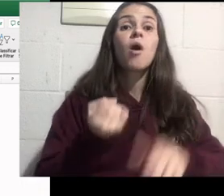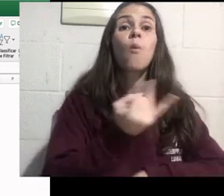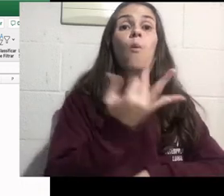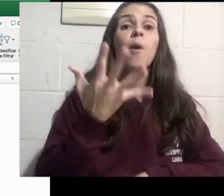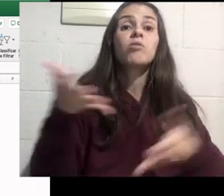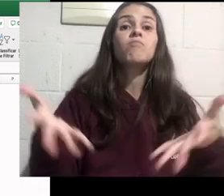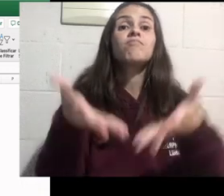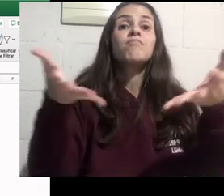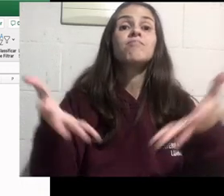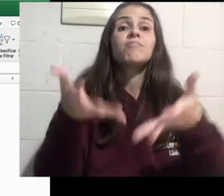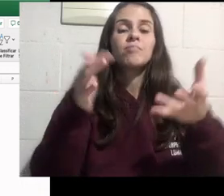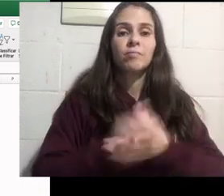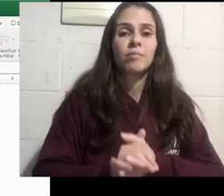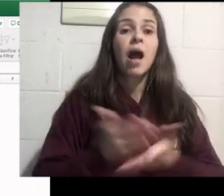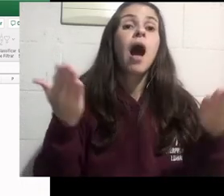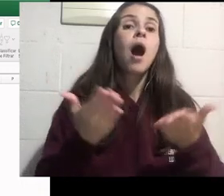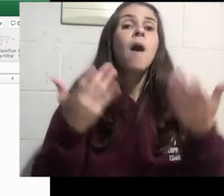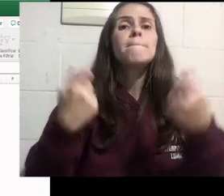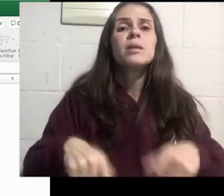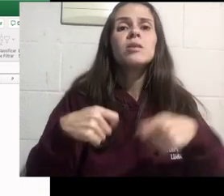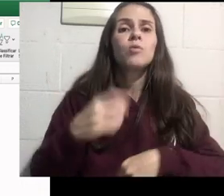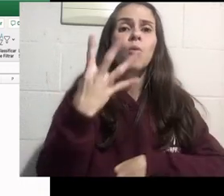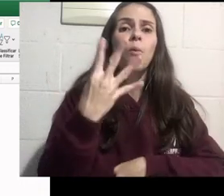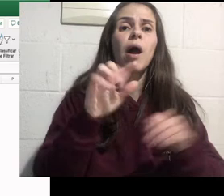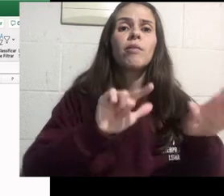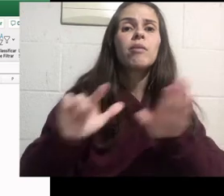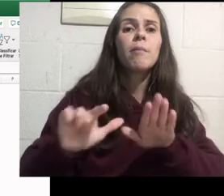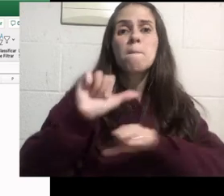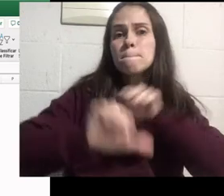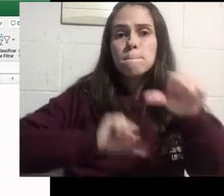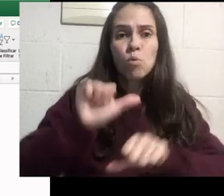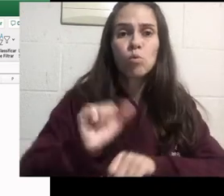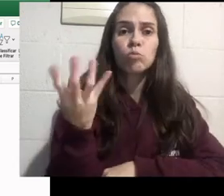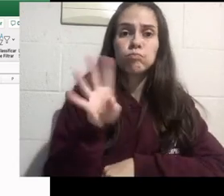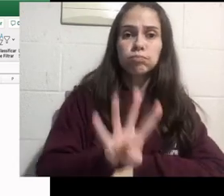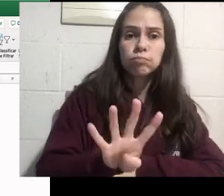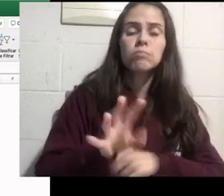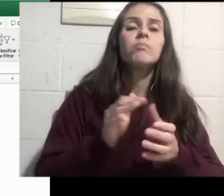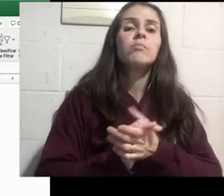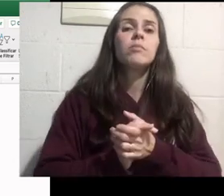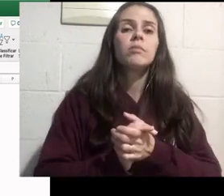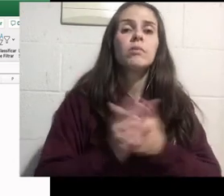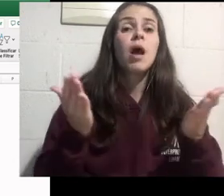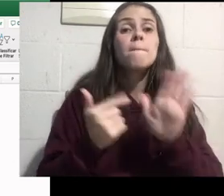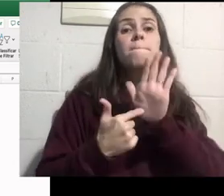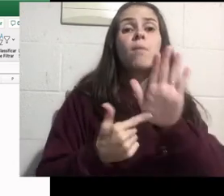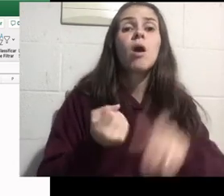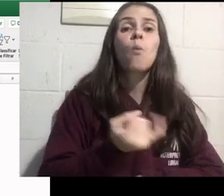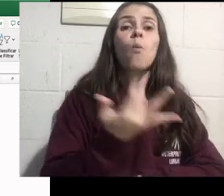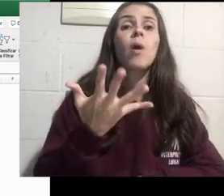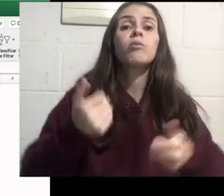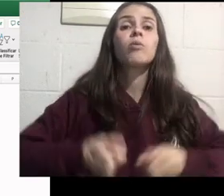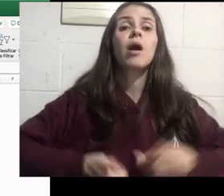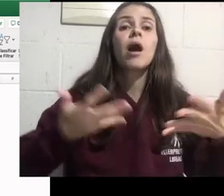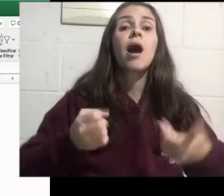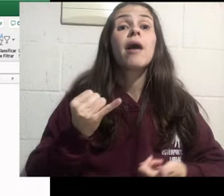Agora, vamos supor que eu quisesse estoque para 4 semanas. Ó, então eu vou ter que investir 1.338,24 em estoque de material direto.